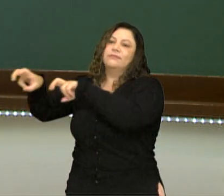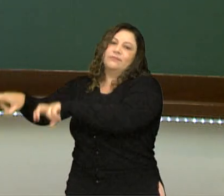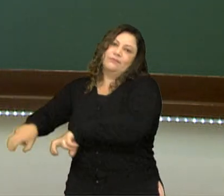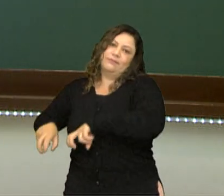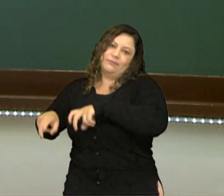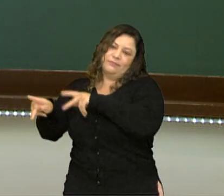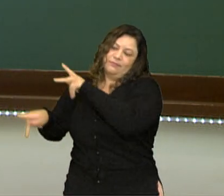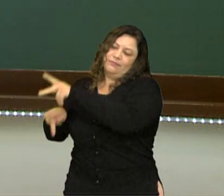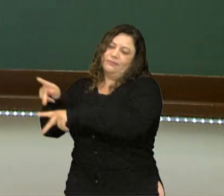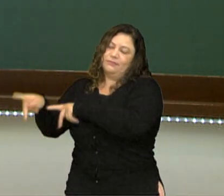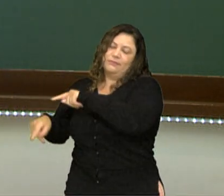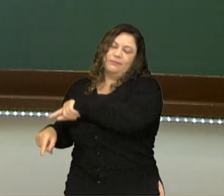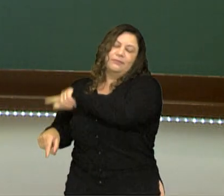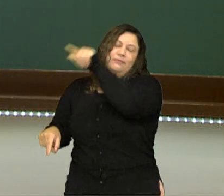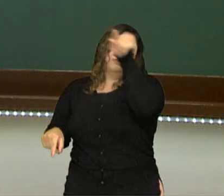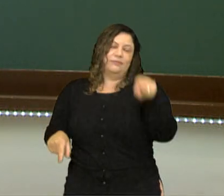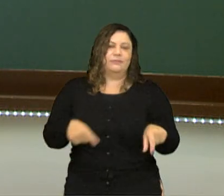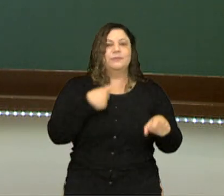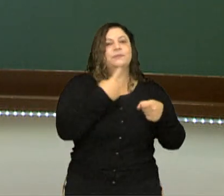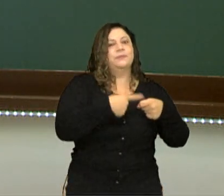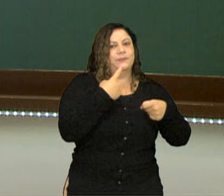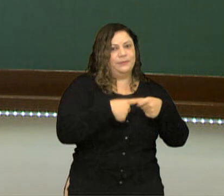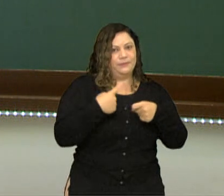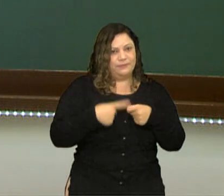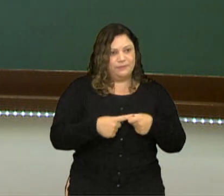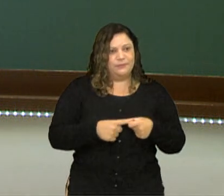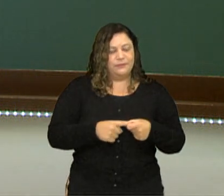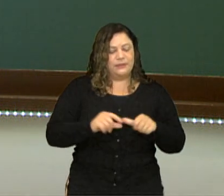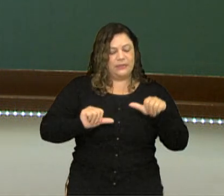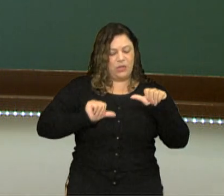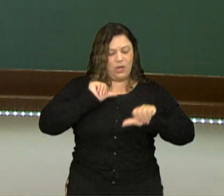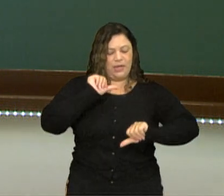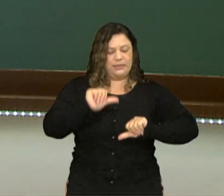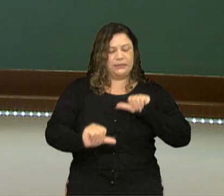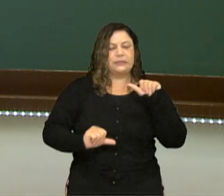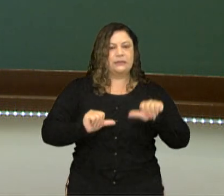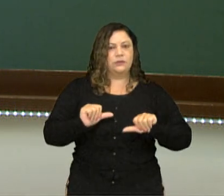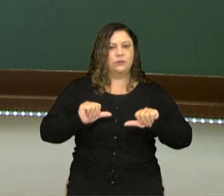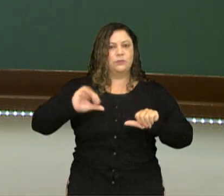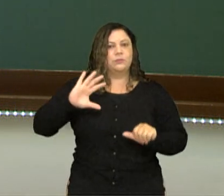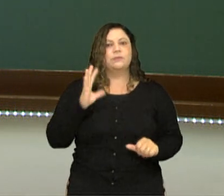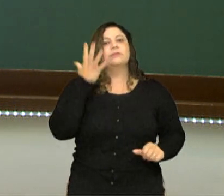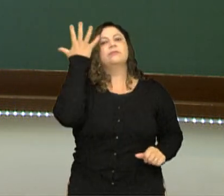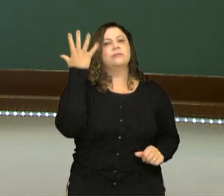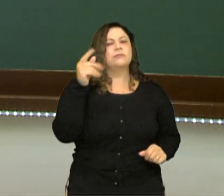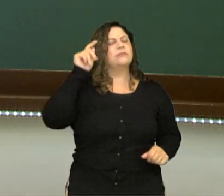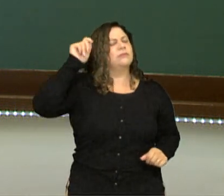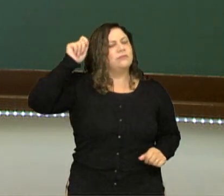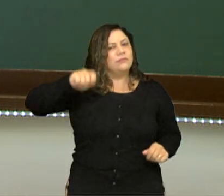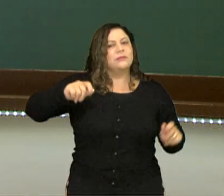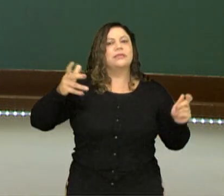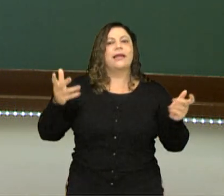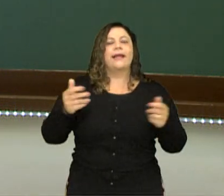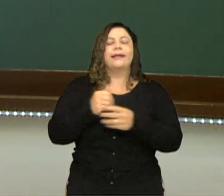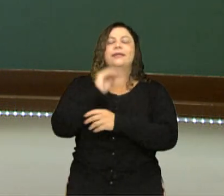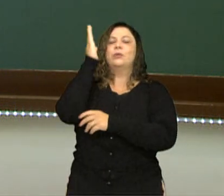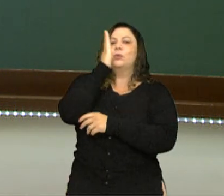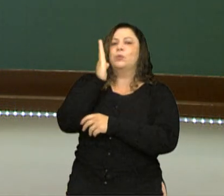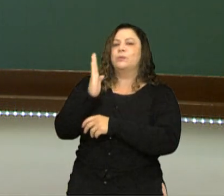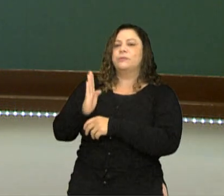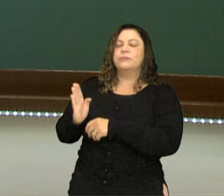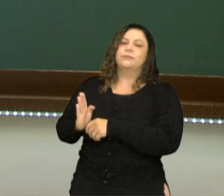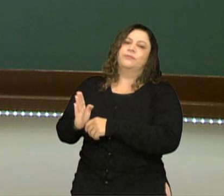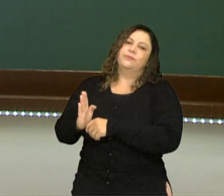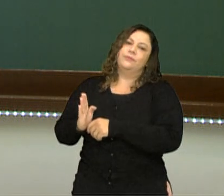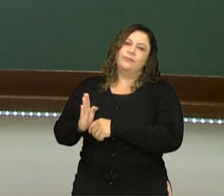população rural e população urbana. Essa transformação aqui é o que vai levar o Brasil, né? O Brasil